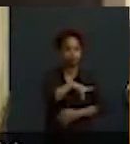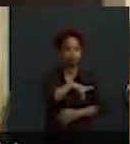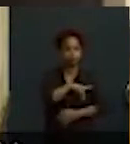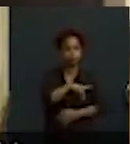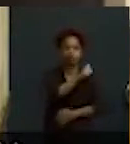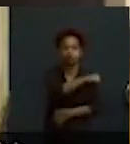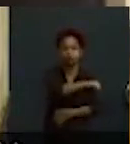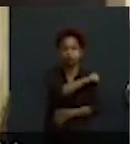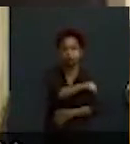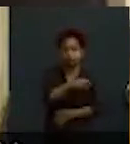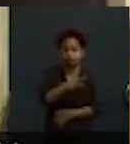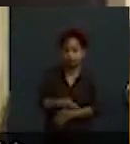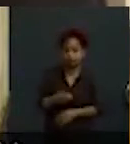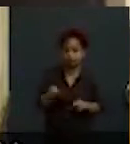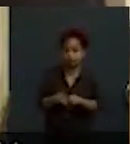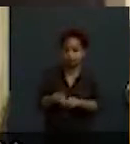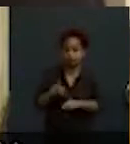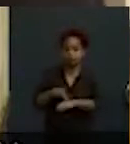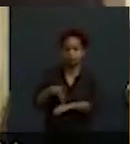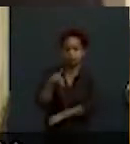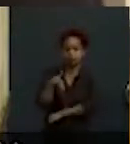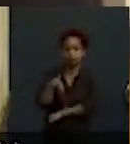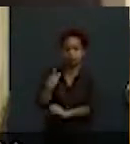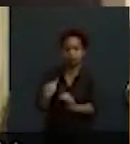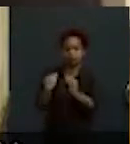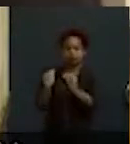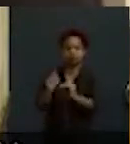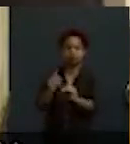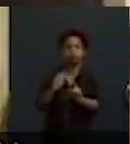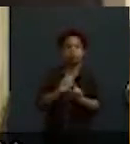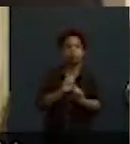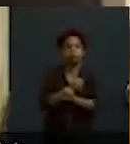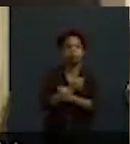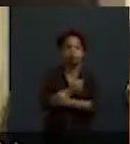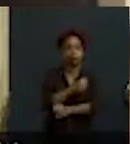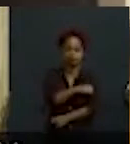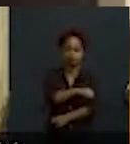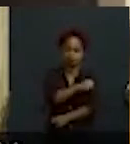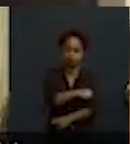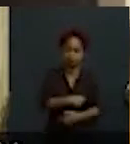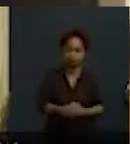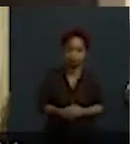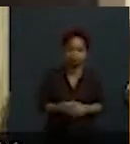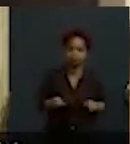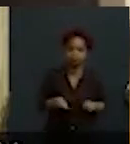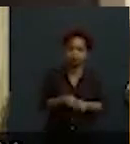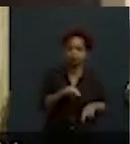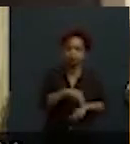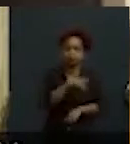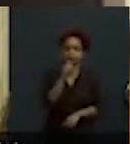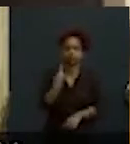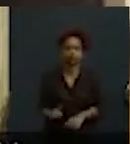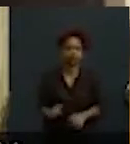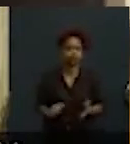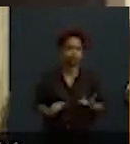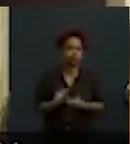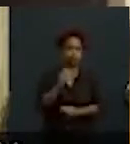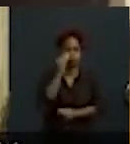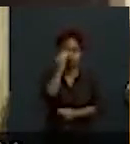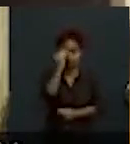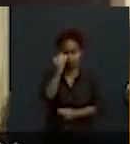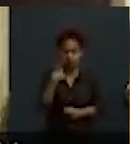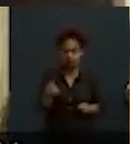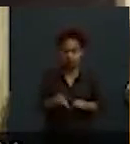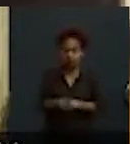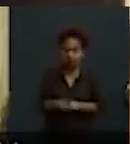Rio de Janeiro e da pós-graduação da PUC-Rio. É mestre de Direitos Fundamentais e